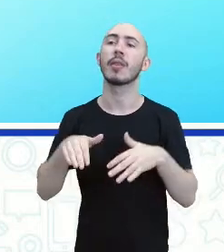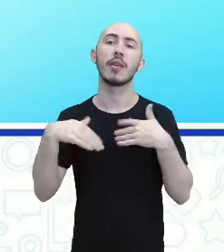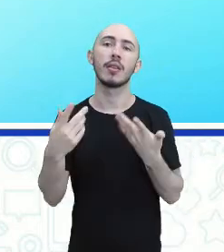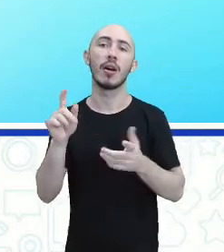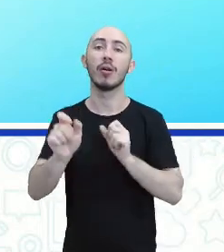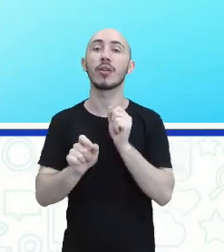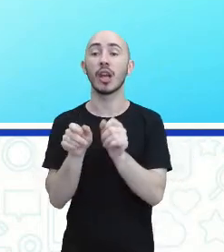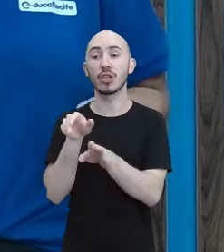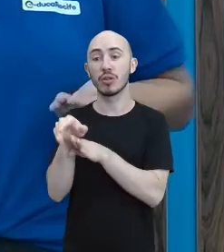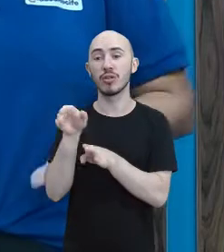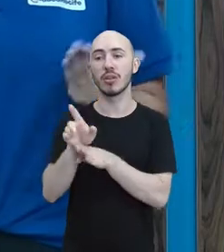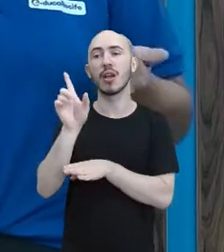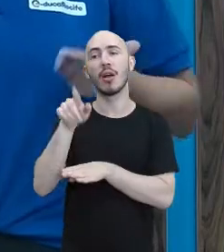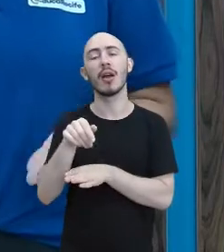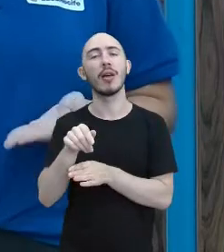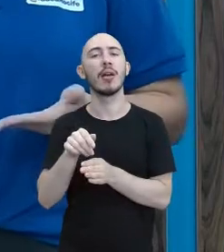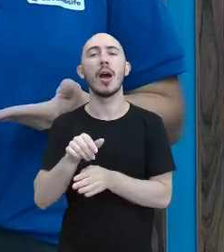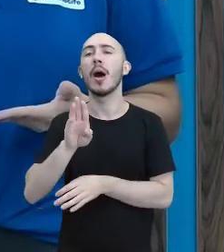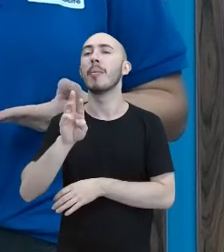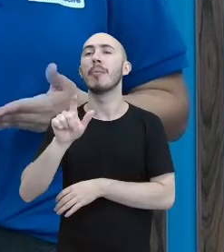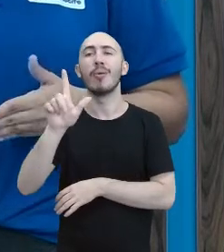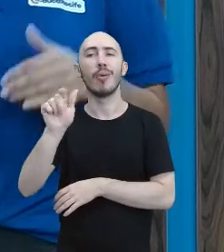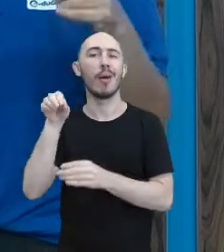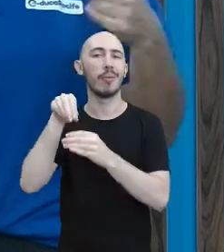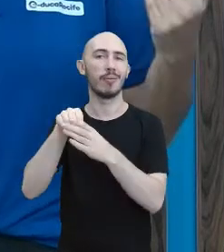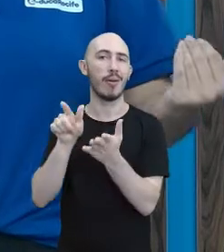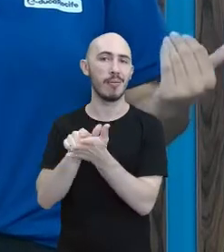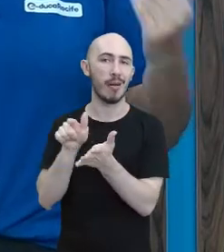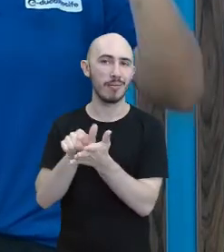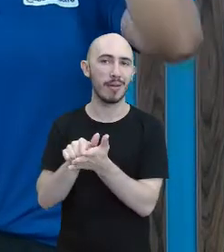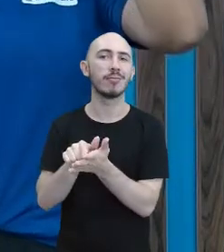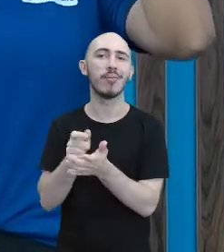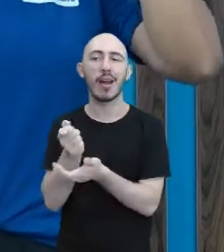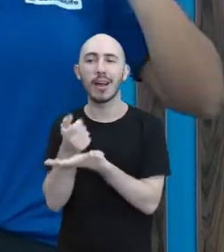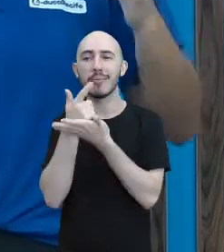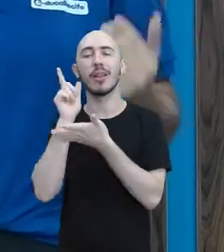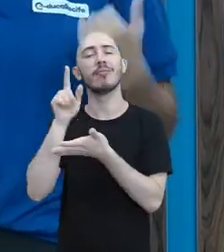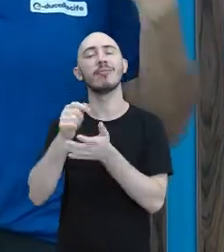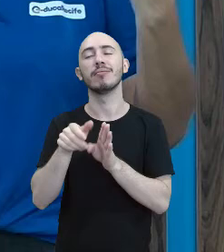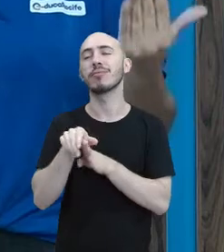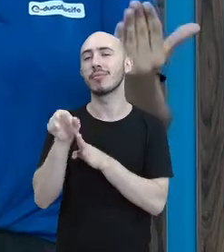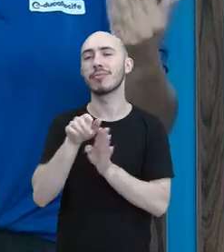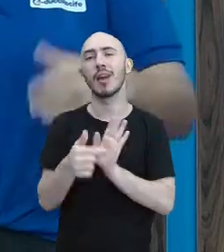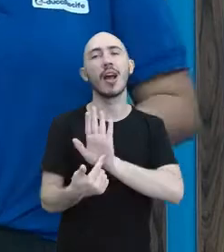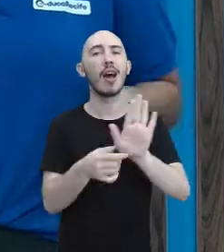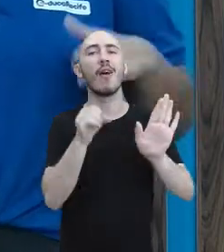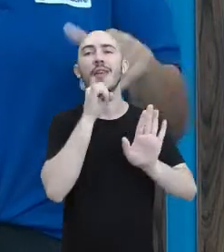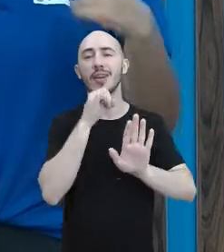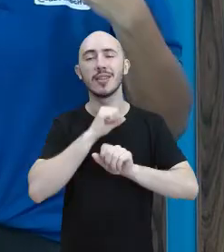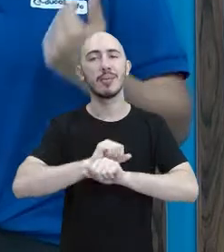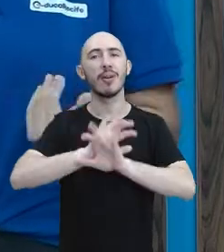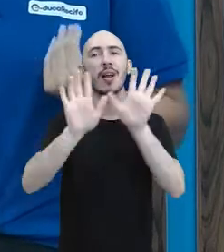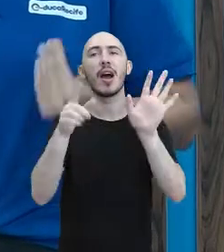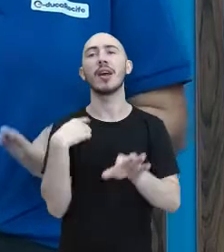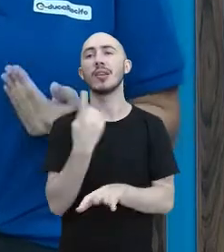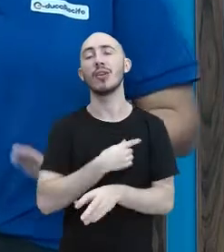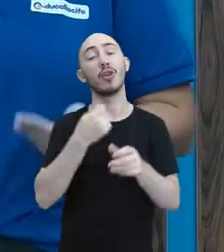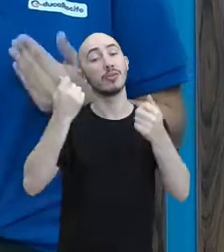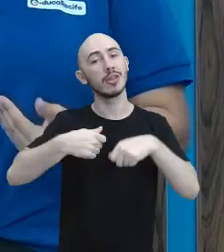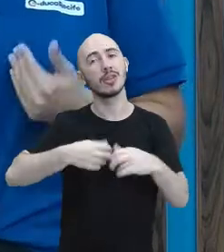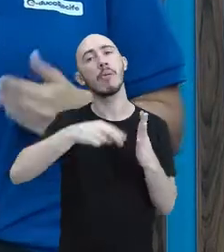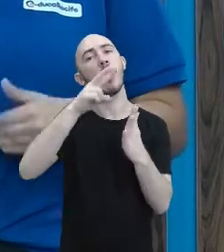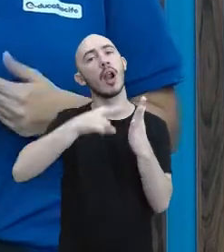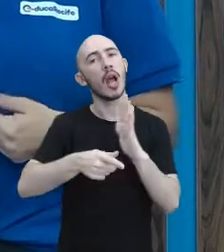instrucional do que a bula de remédio, porque literalmente o ideal era que nós sempre lêssemos a bula antes